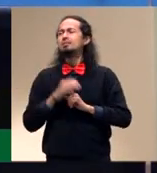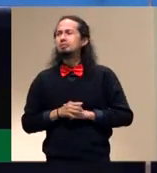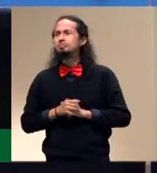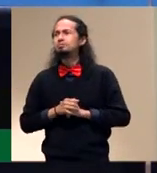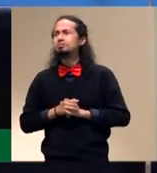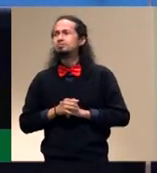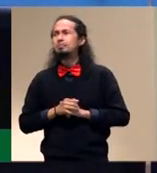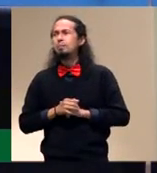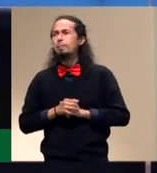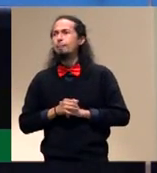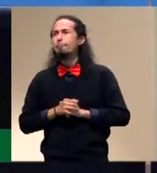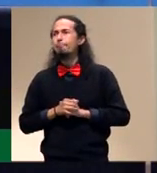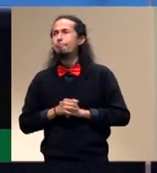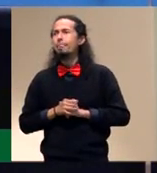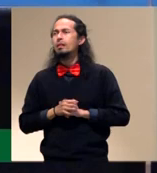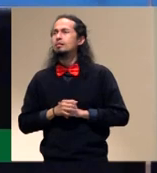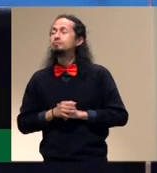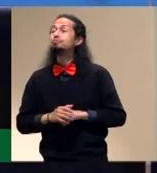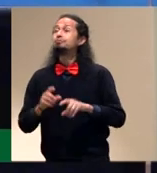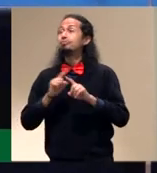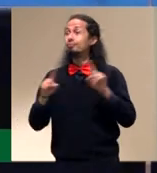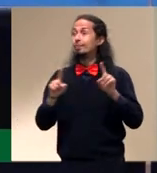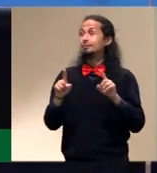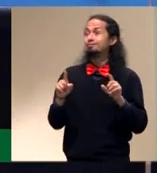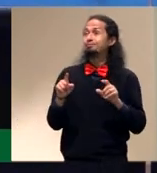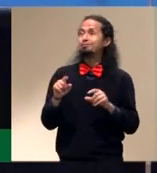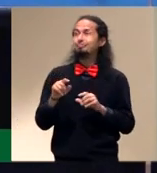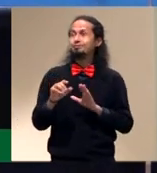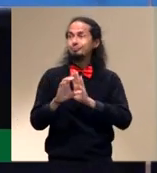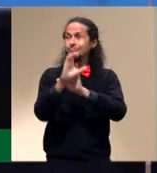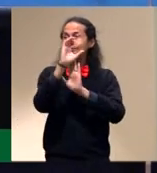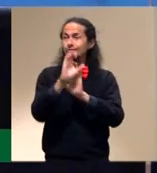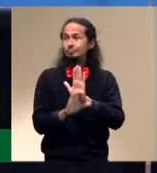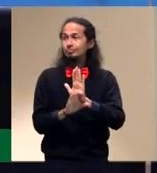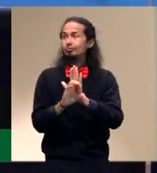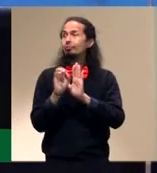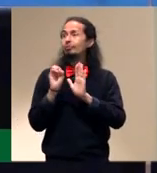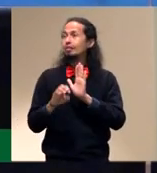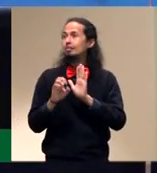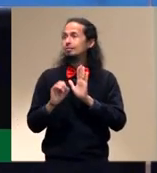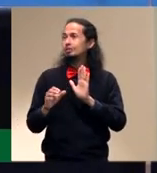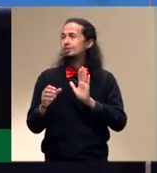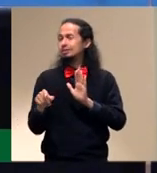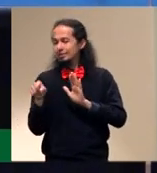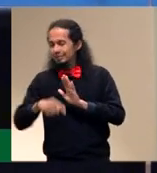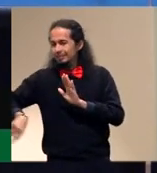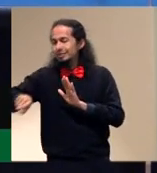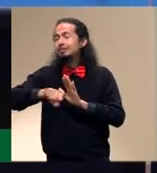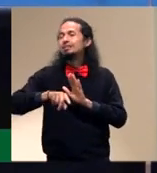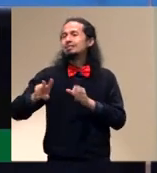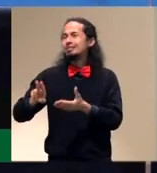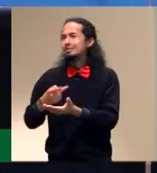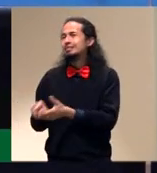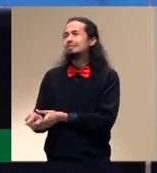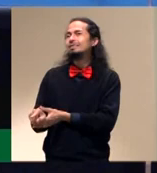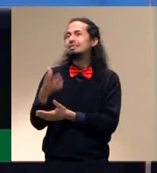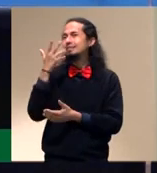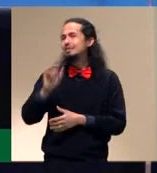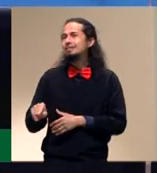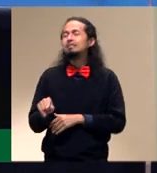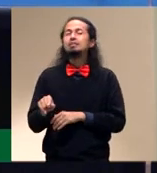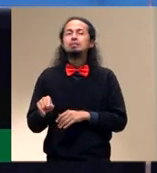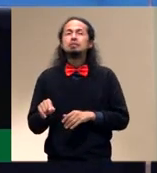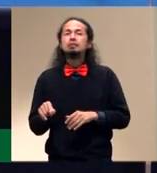aprisionamento dos currículos da educação infantil em geral no Brasil ainda, vinculados a áreas de conhecimento, e não as áreas